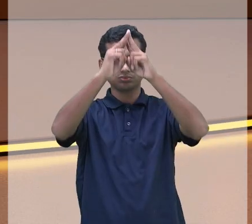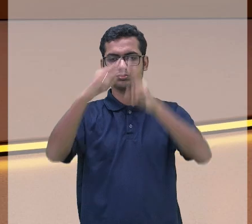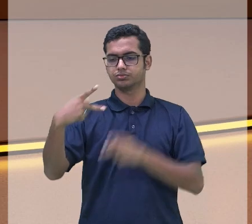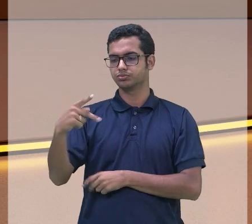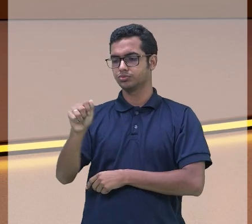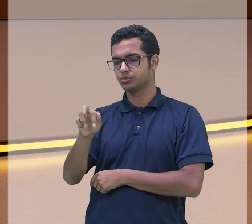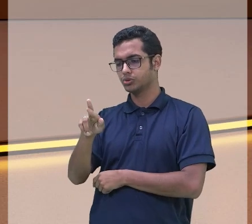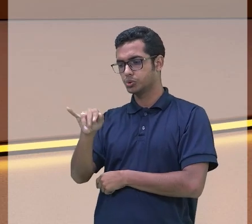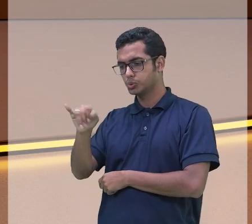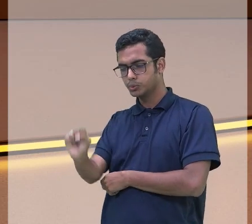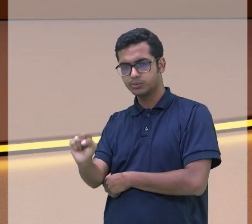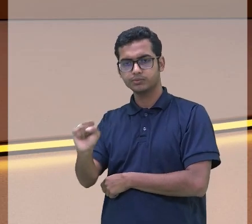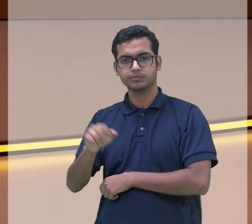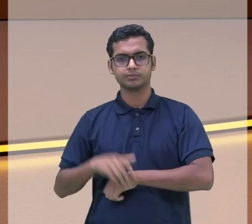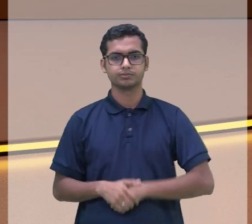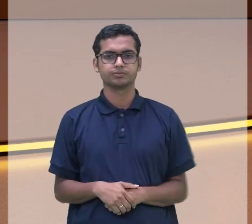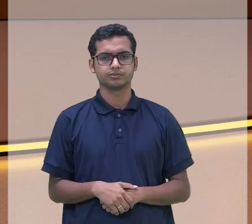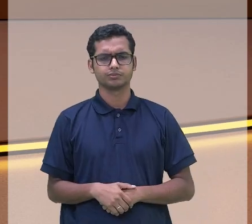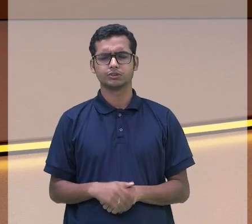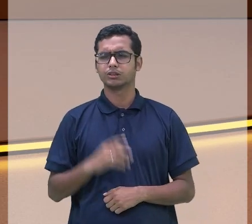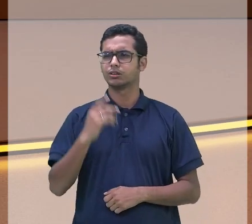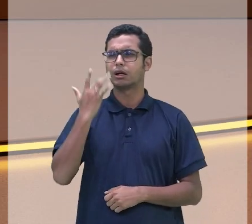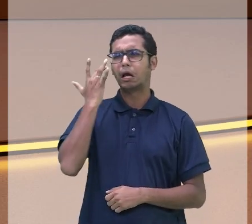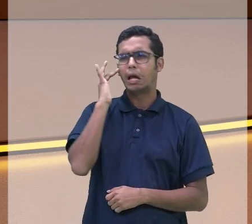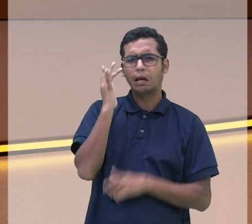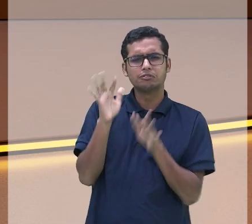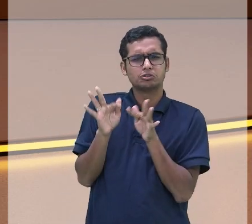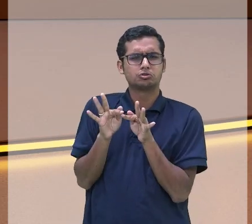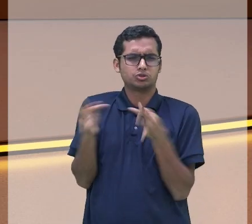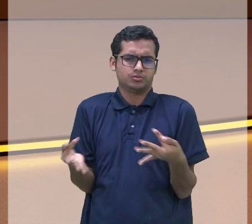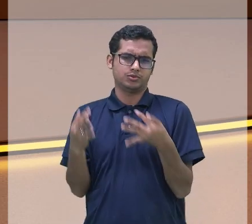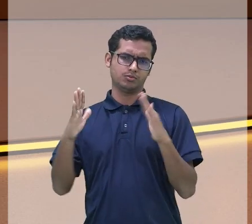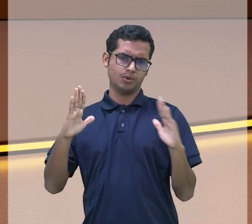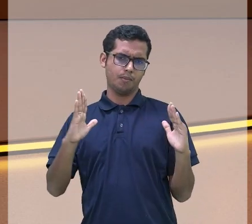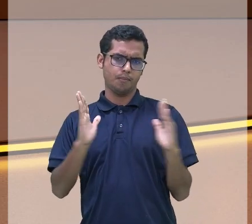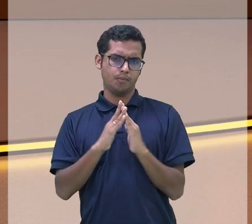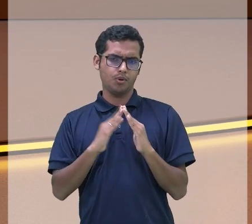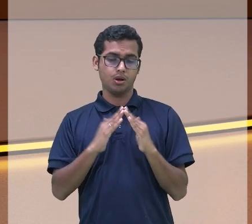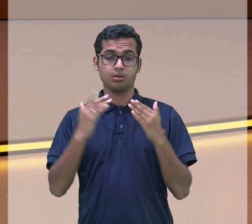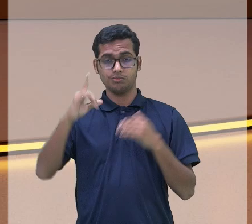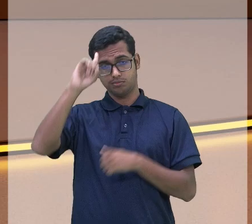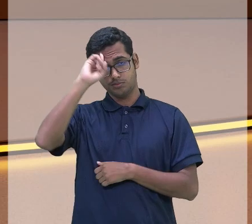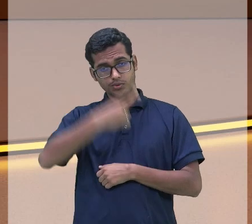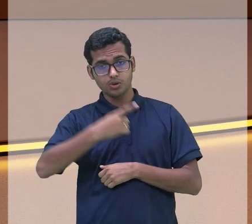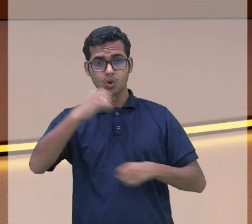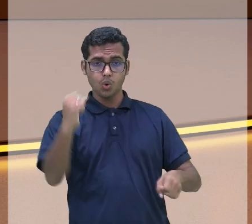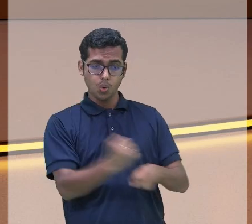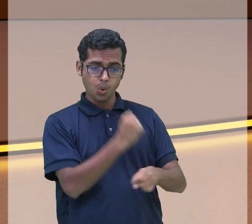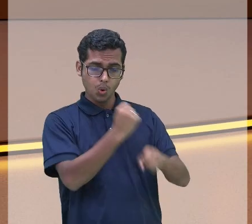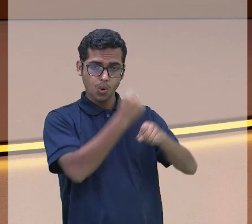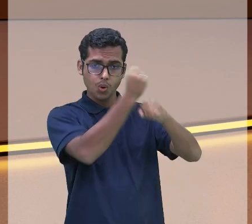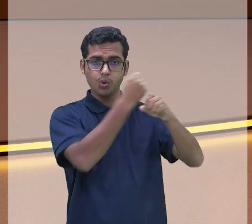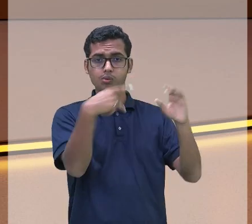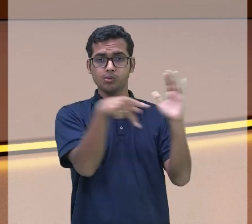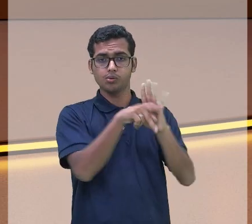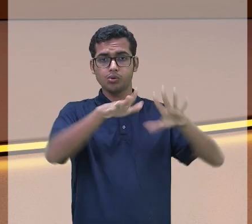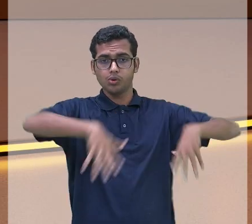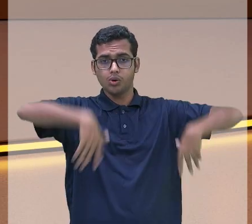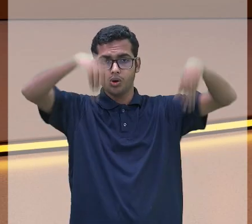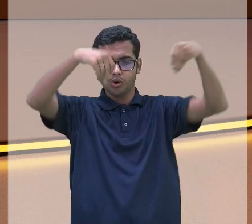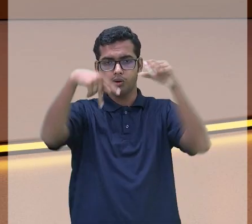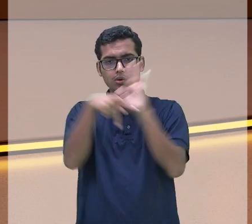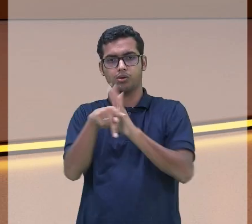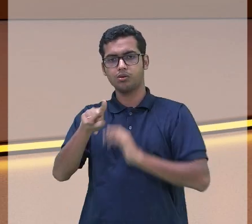morava, era simples demais para ele morar. Então ele mandou construir o suntuoso Palácio de